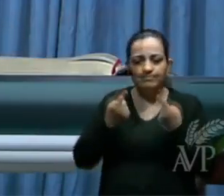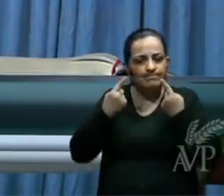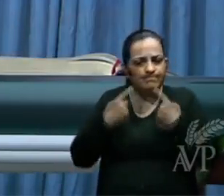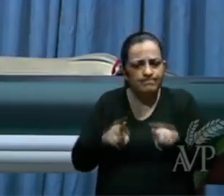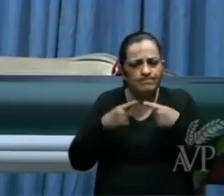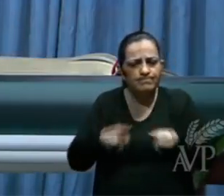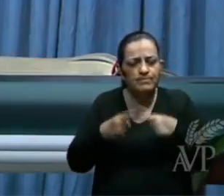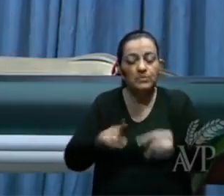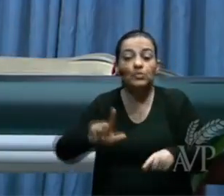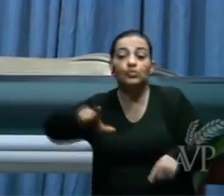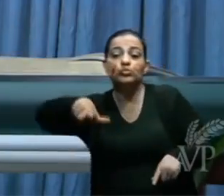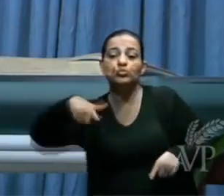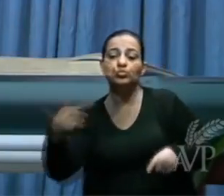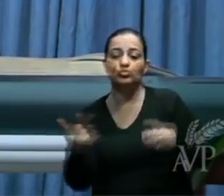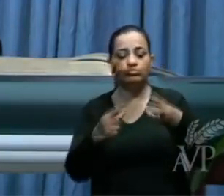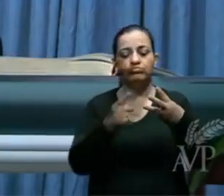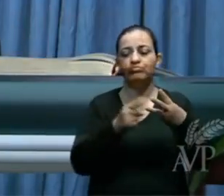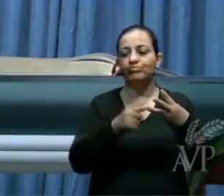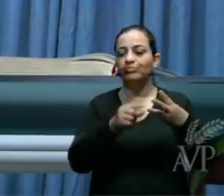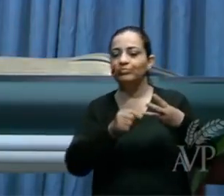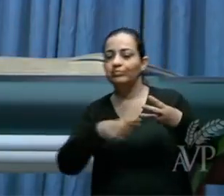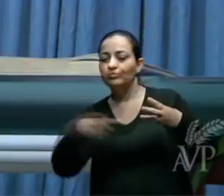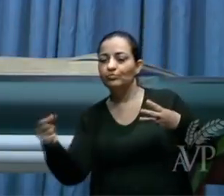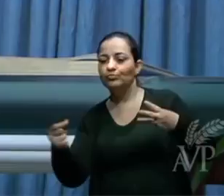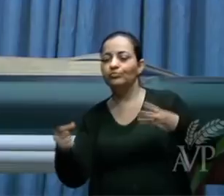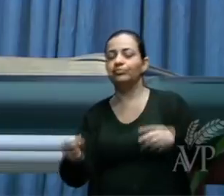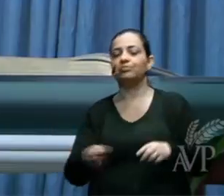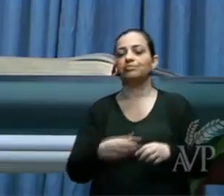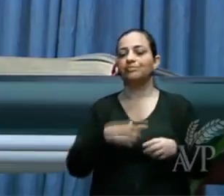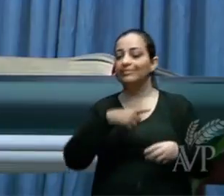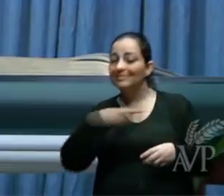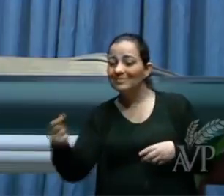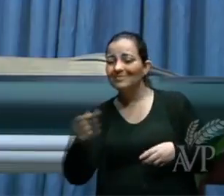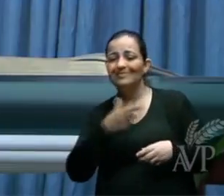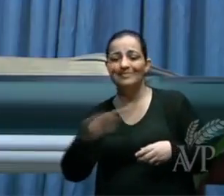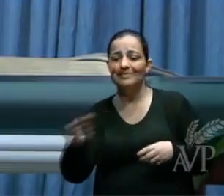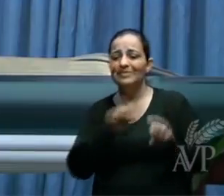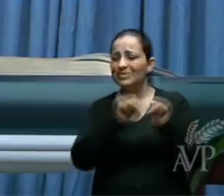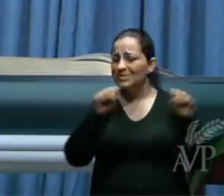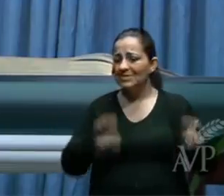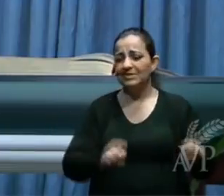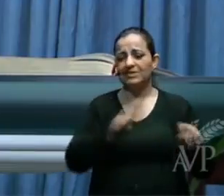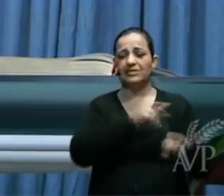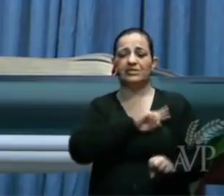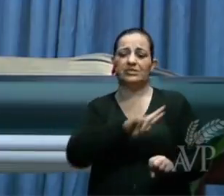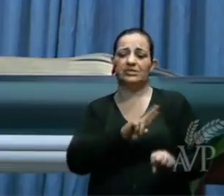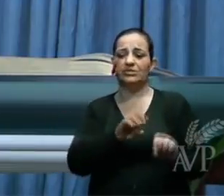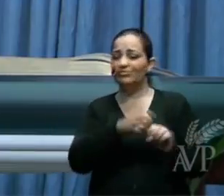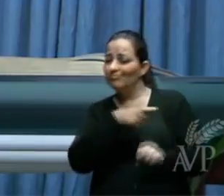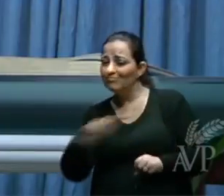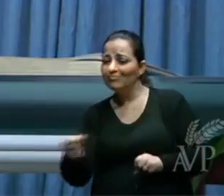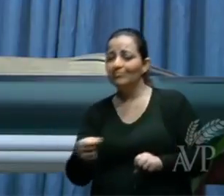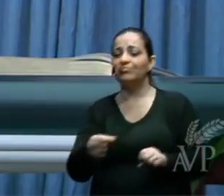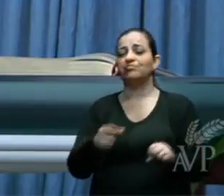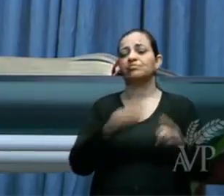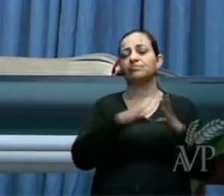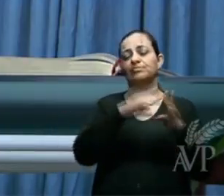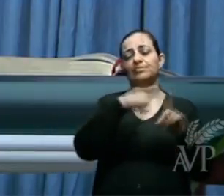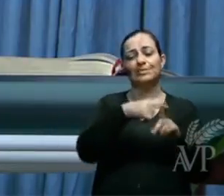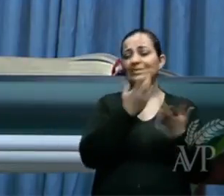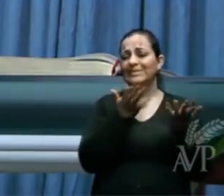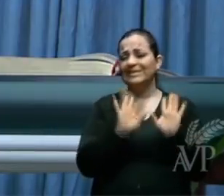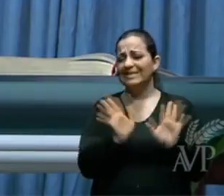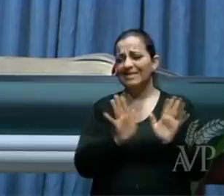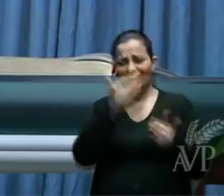outro êxodo sai dela povo meu sair dos sistemas não